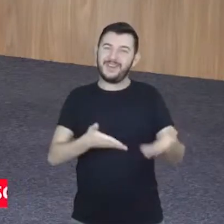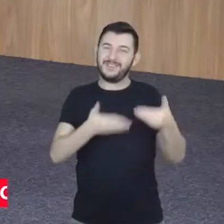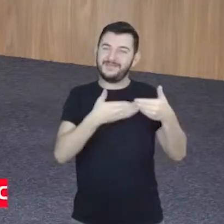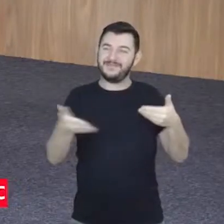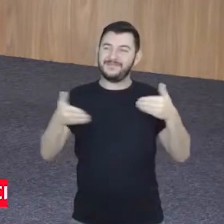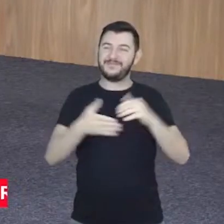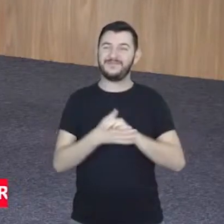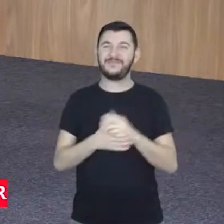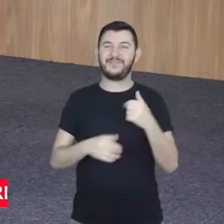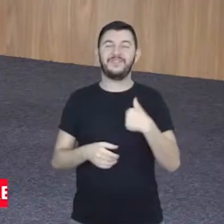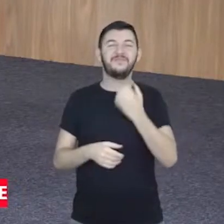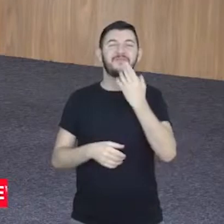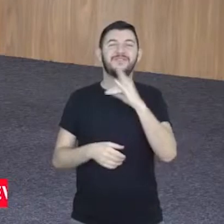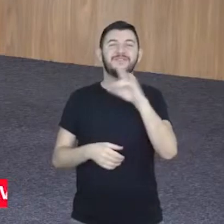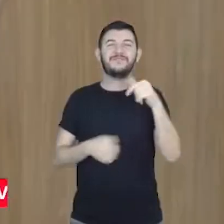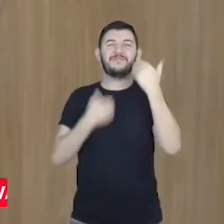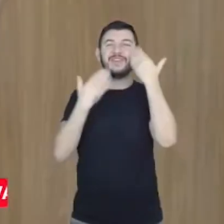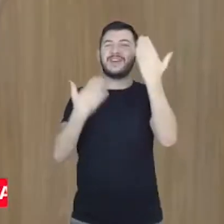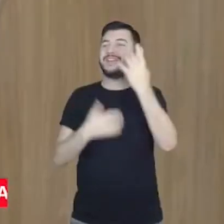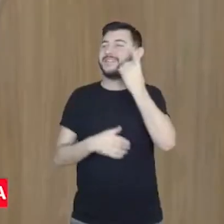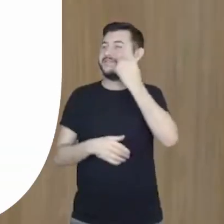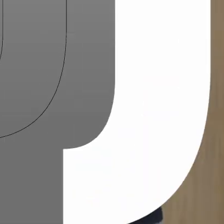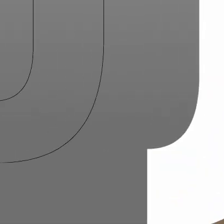dia, obrigada, deputada. Bom dia.